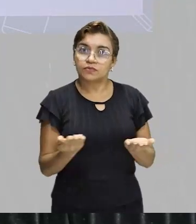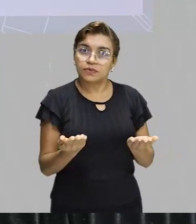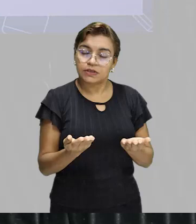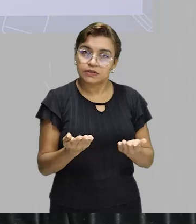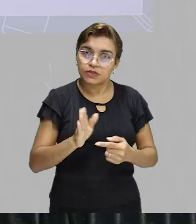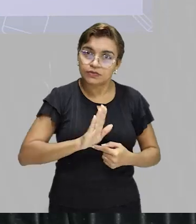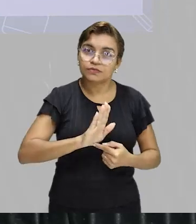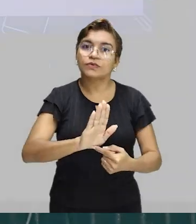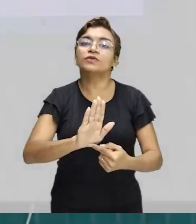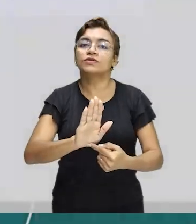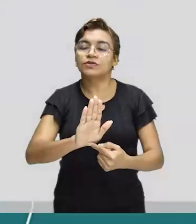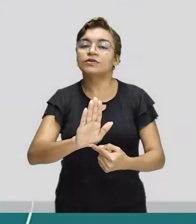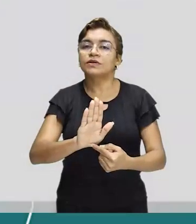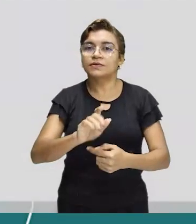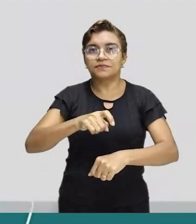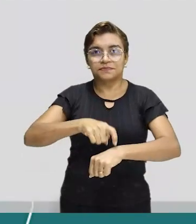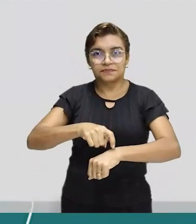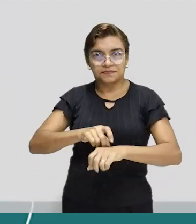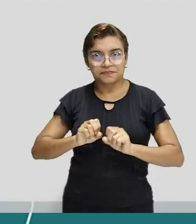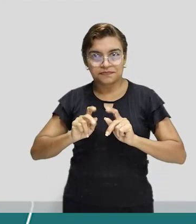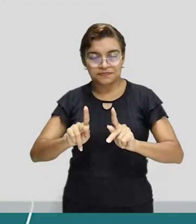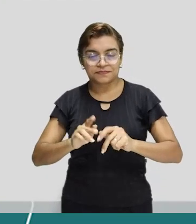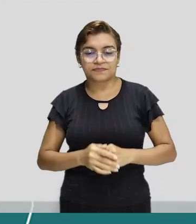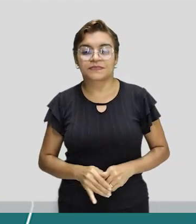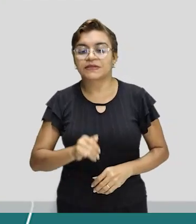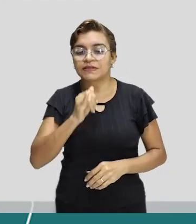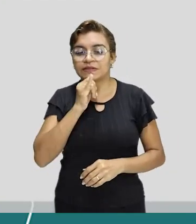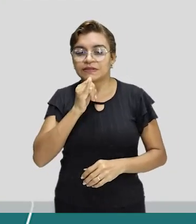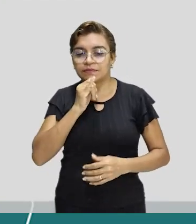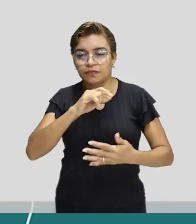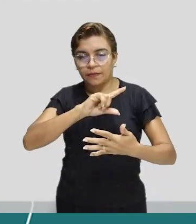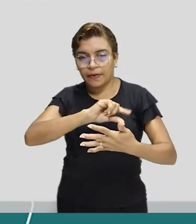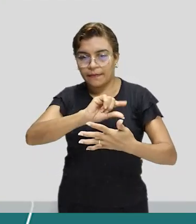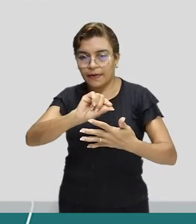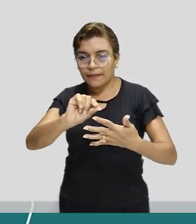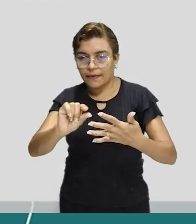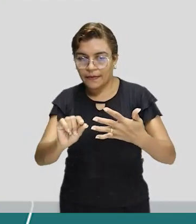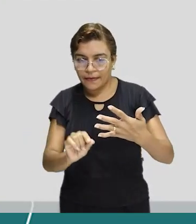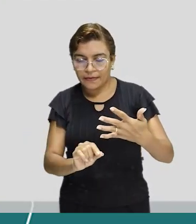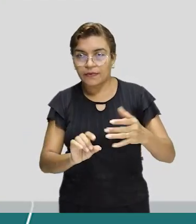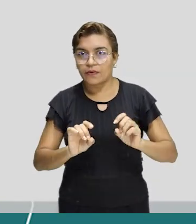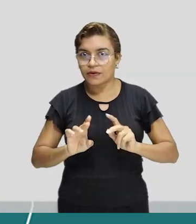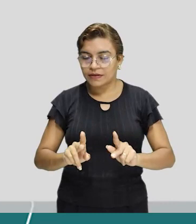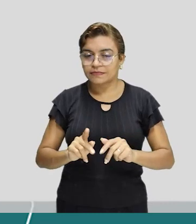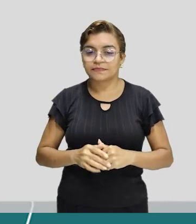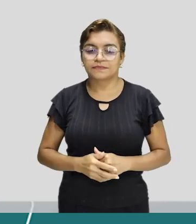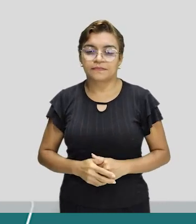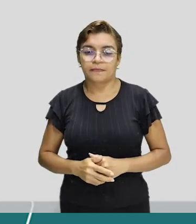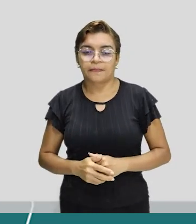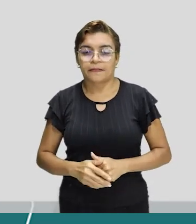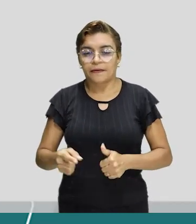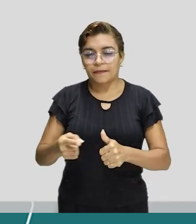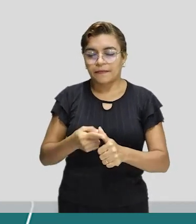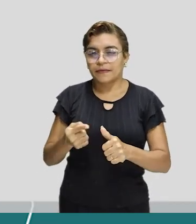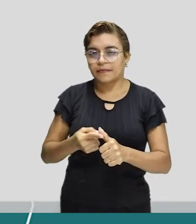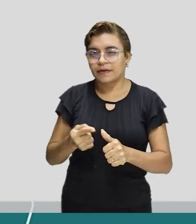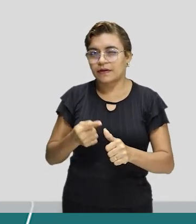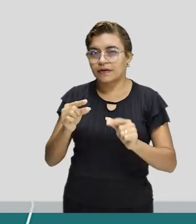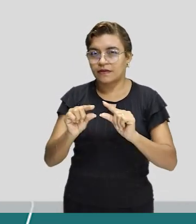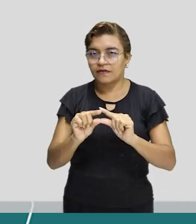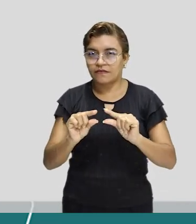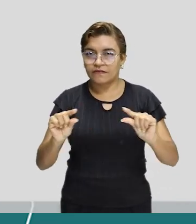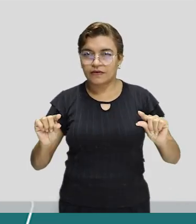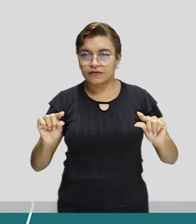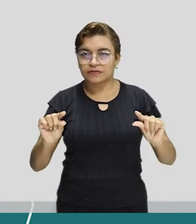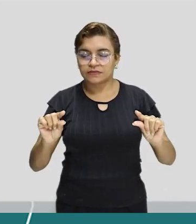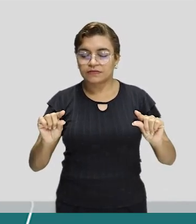para expressar essa situação. Olha exemplo de cada um desses contextos, tá bom? Primeira frase representando a